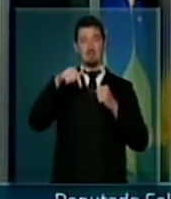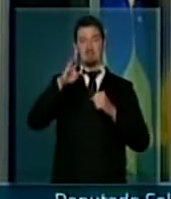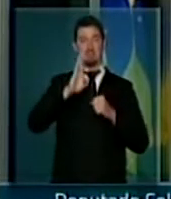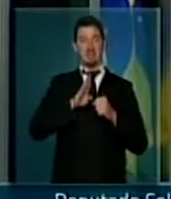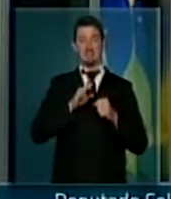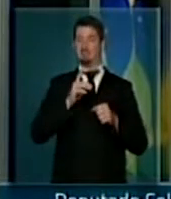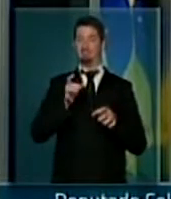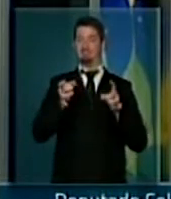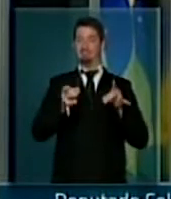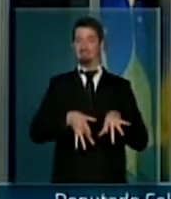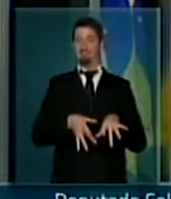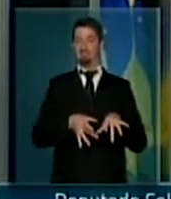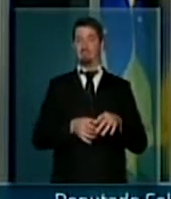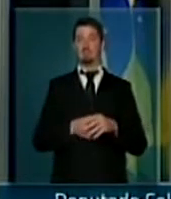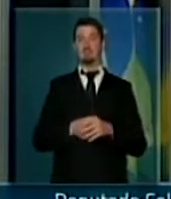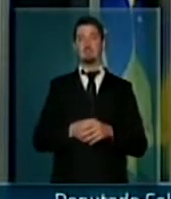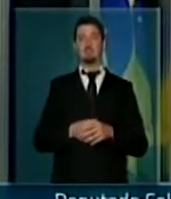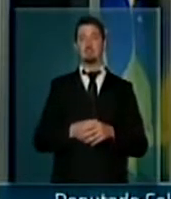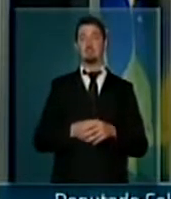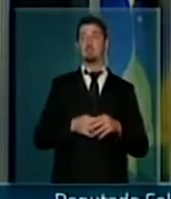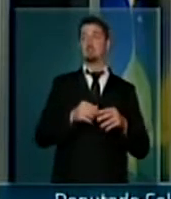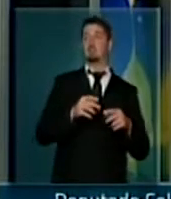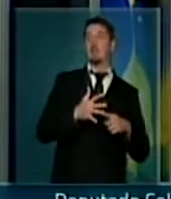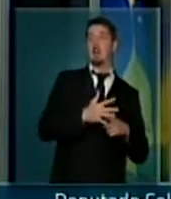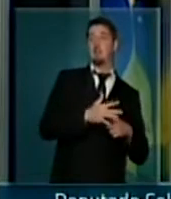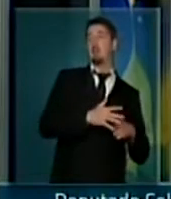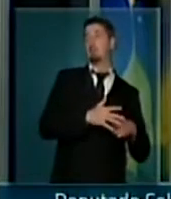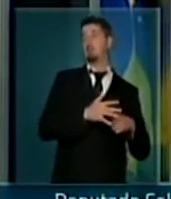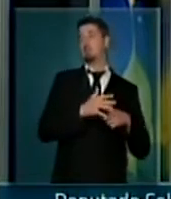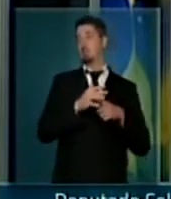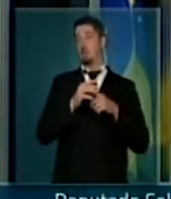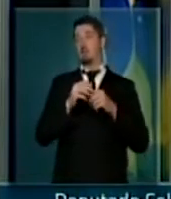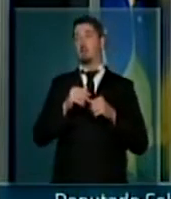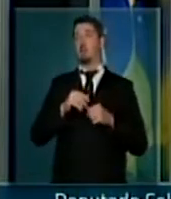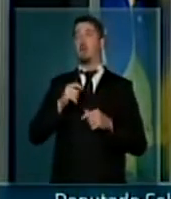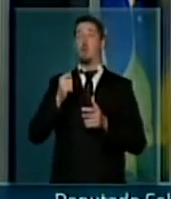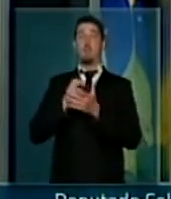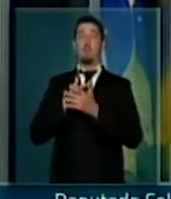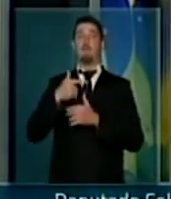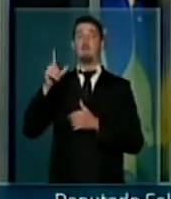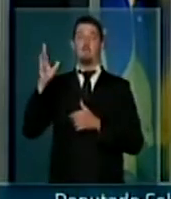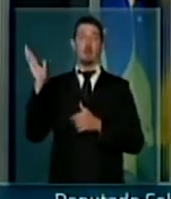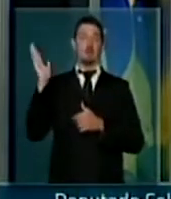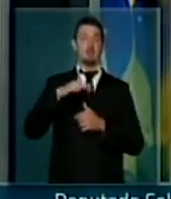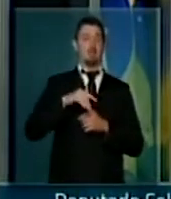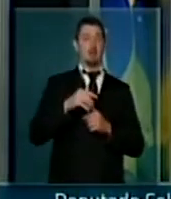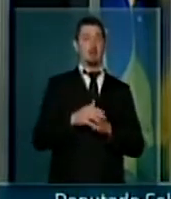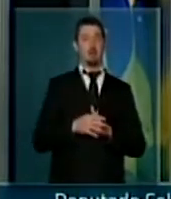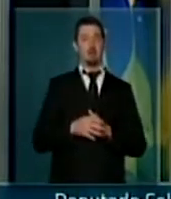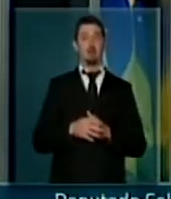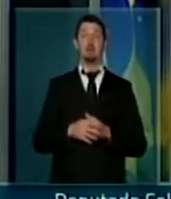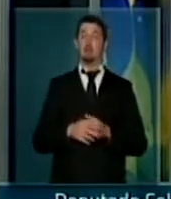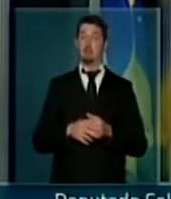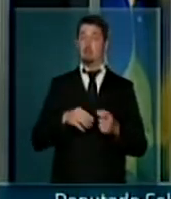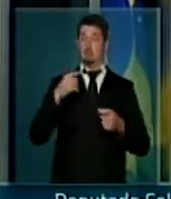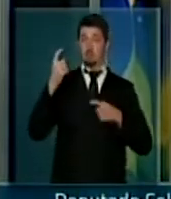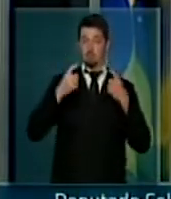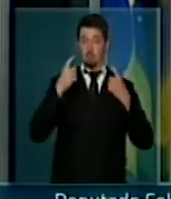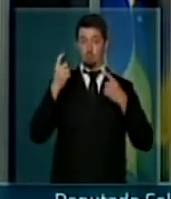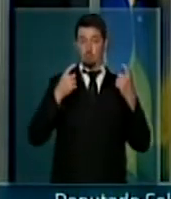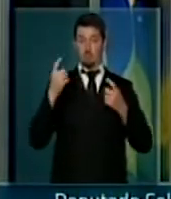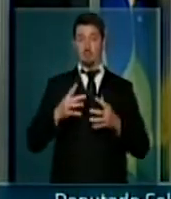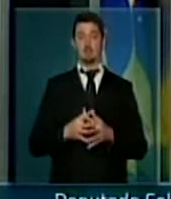fábricas e trazer os equipamentos de fora. Então, essa é uma grande preocupação,